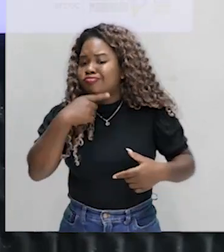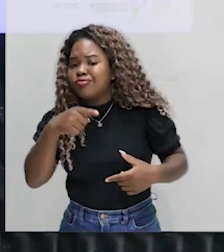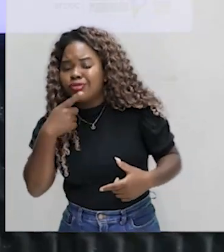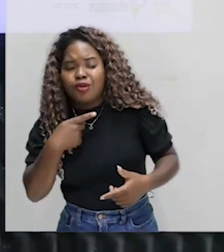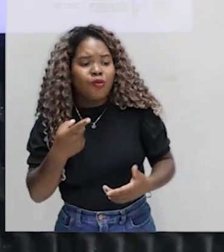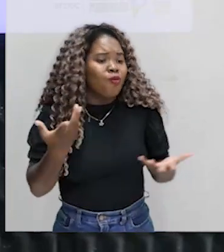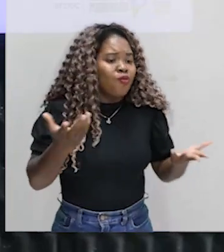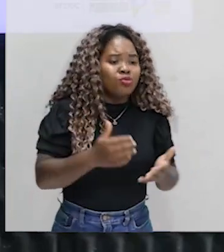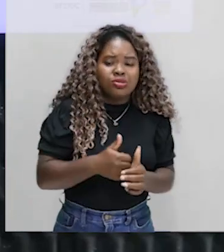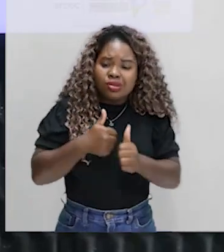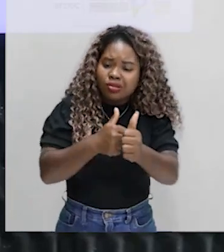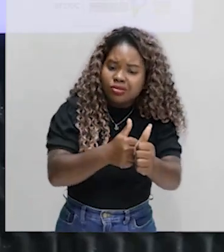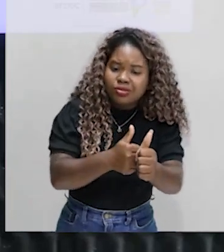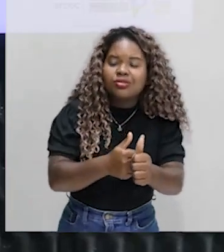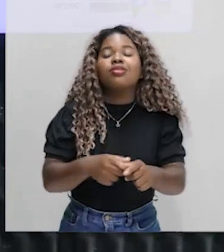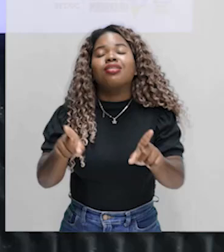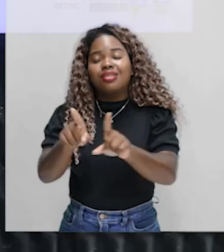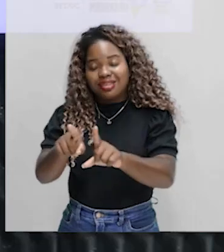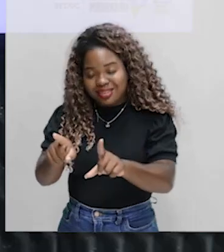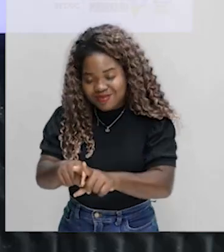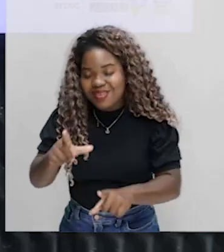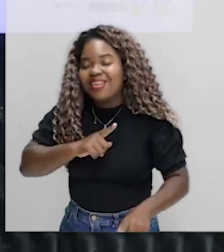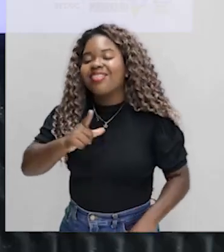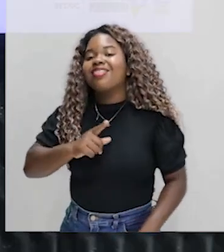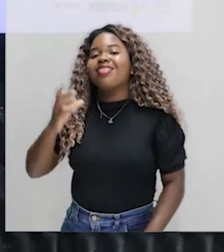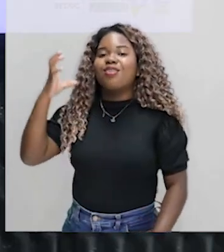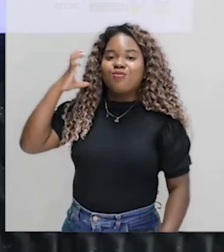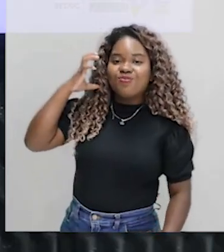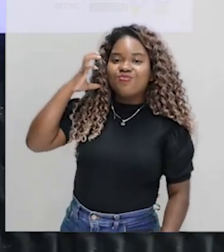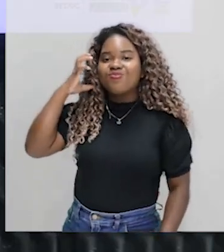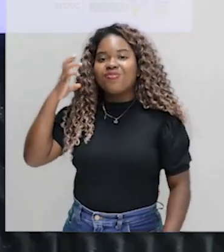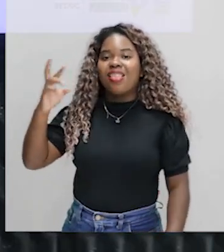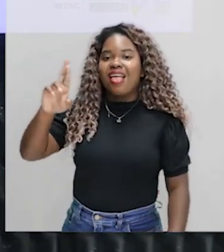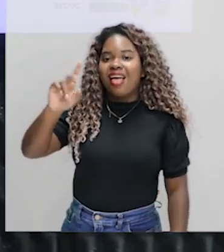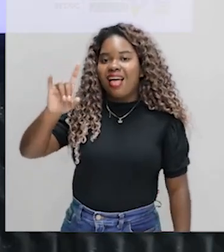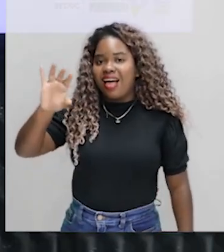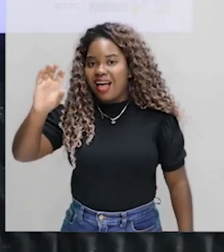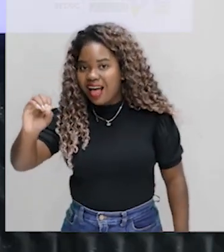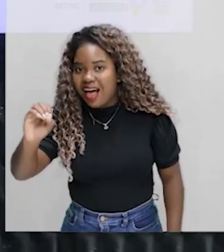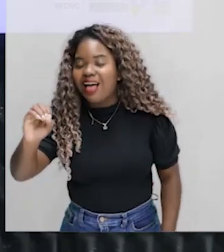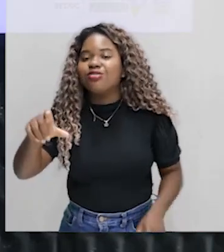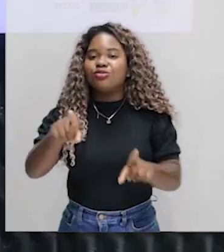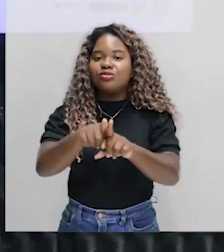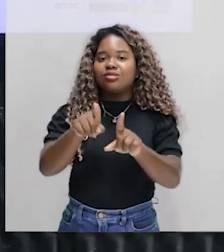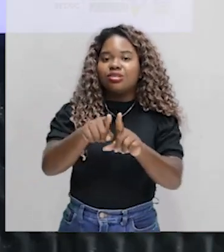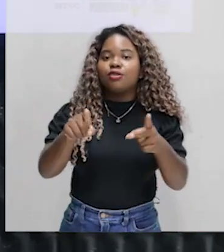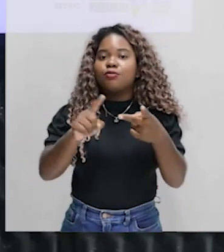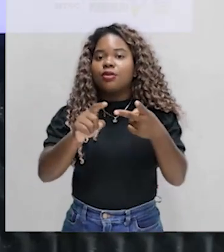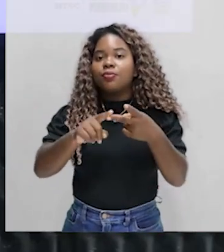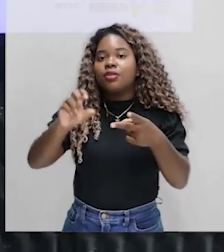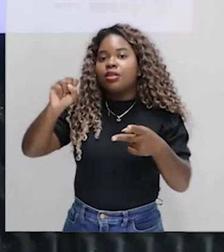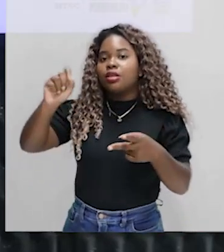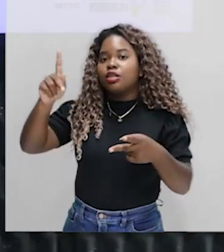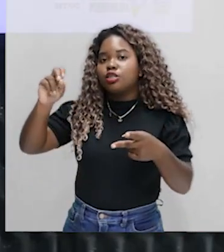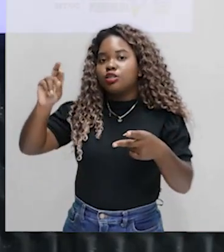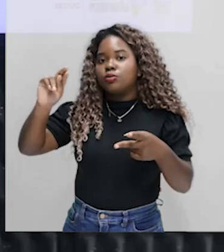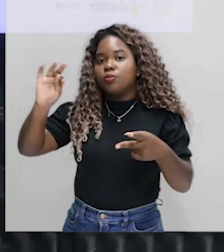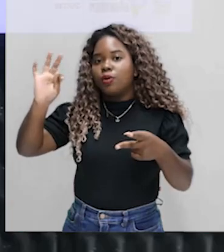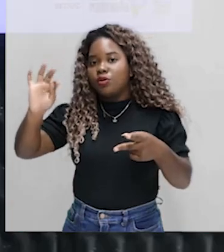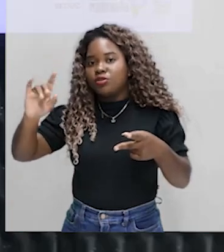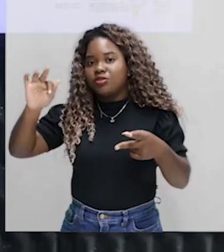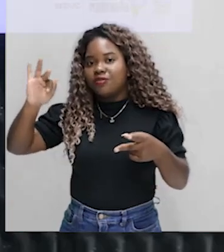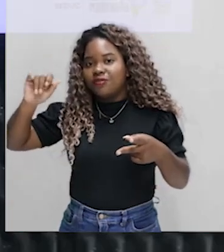lugares, nos escute lá no Spotify, hashtag Fica em Casa Aprendendo e também na Rádio Timbira, 1290